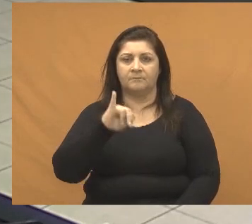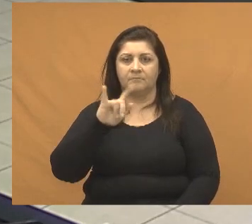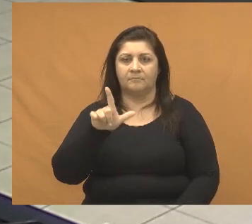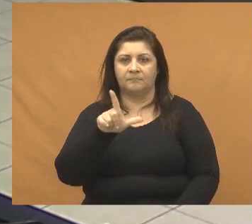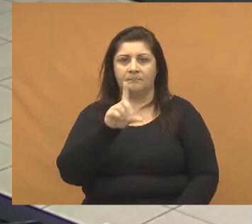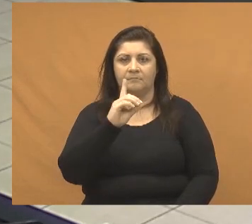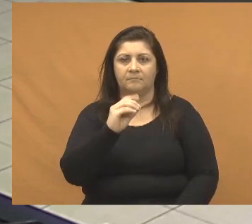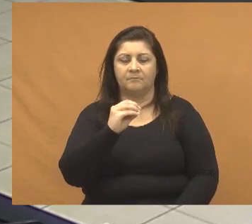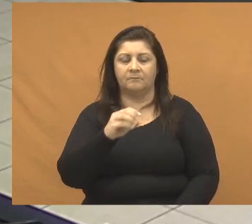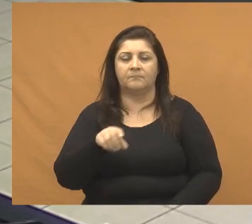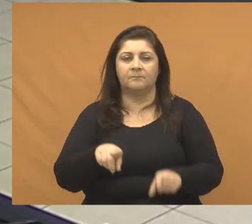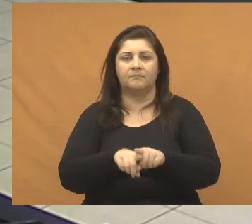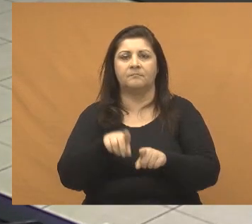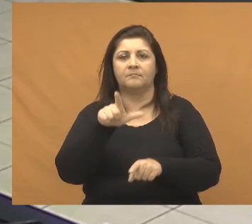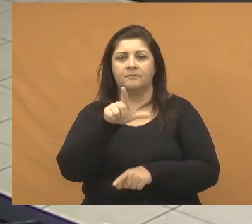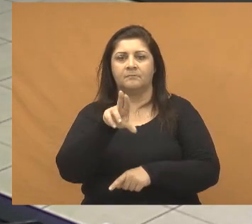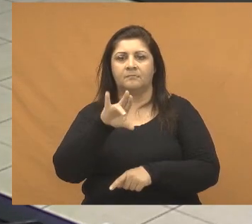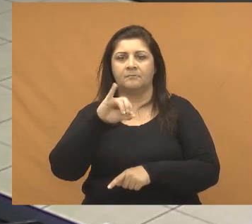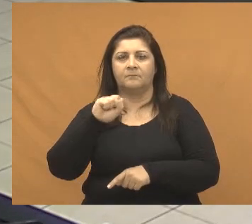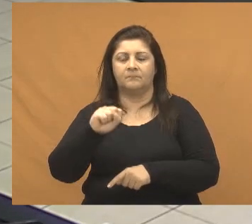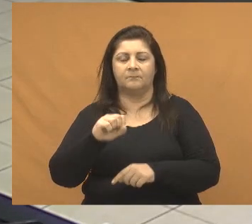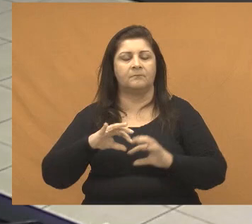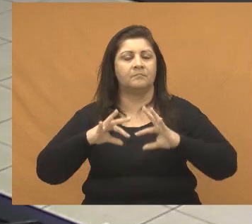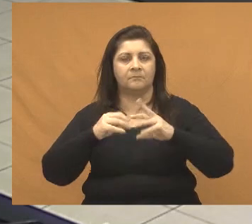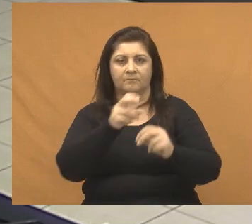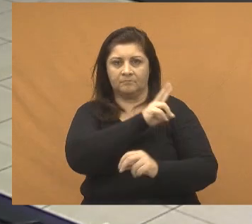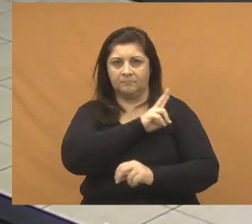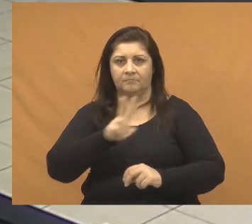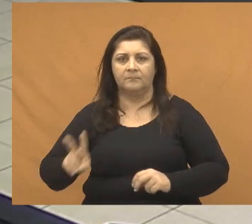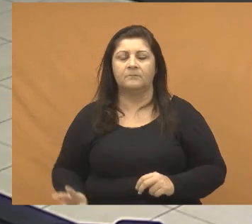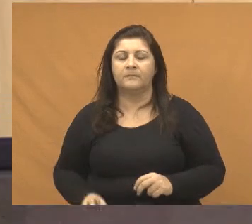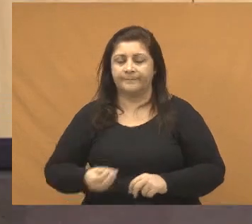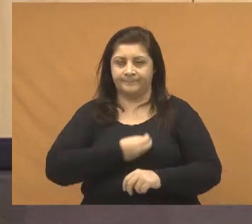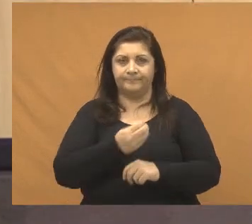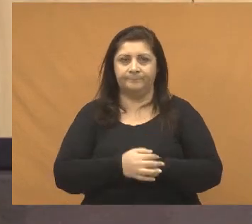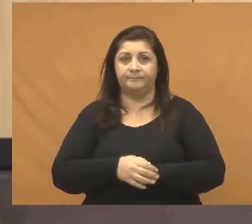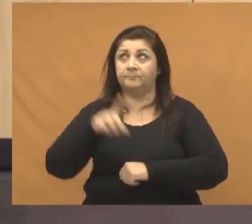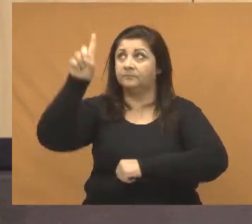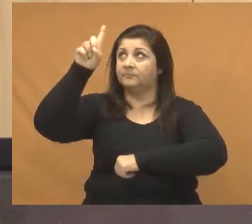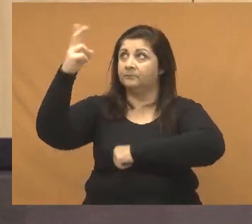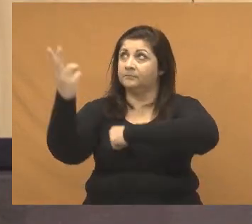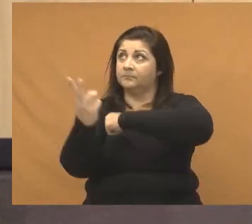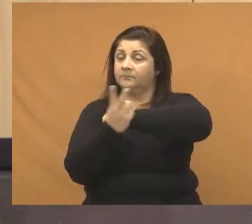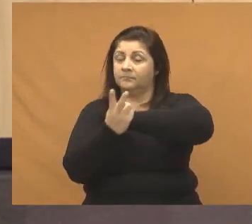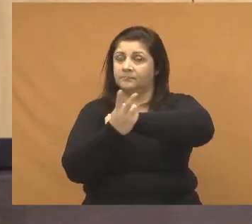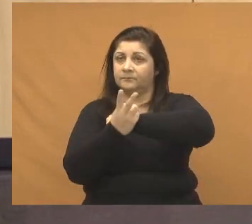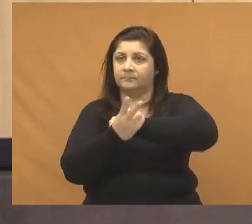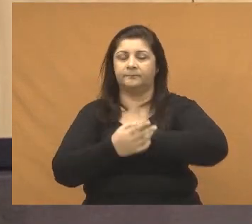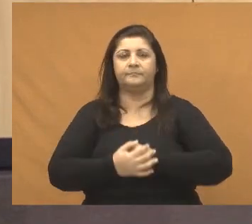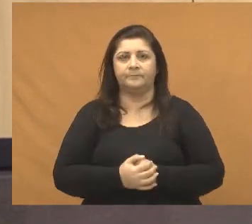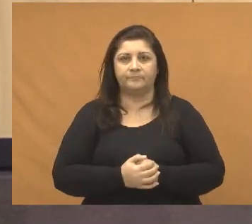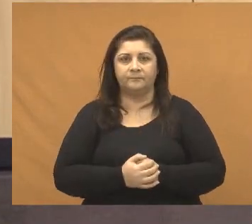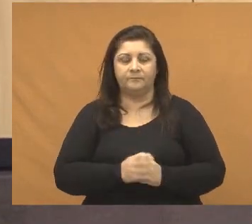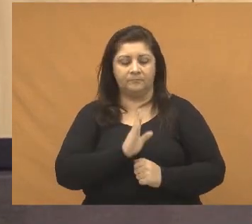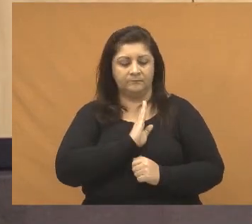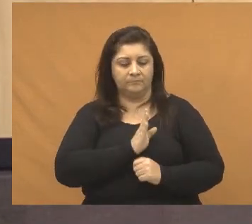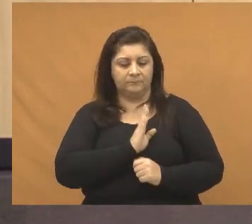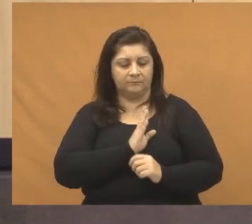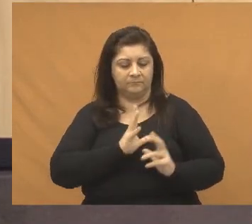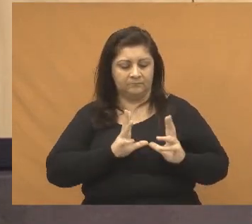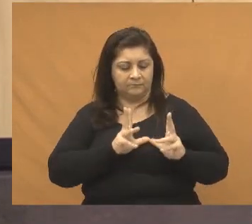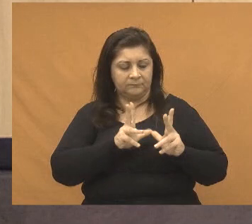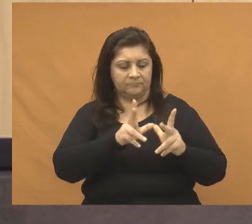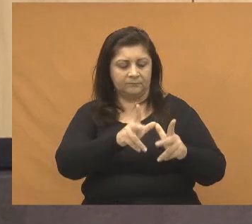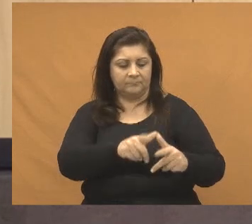Flávio. Estão todos presentes, senhor presidente. Sob a proteção de Deus e com o coração